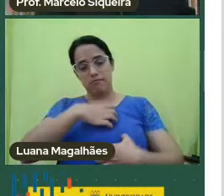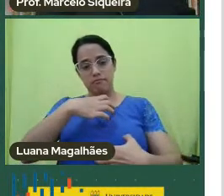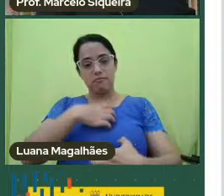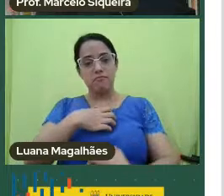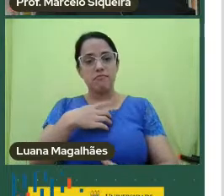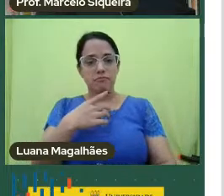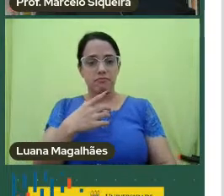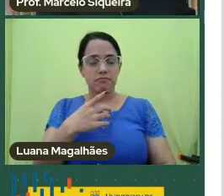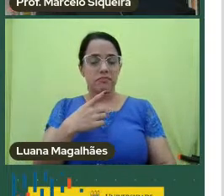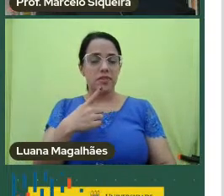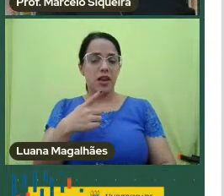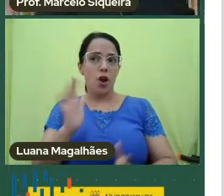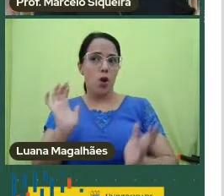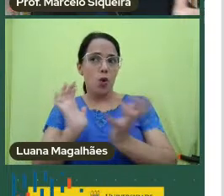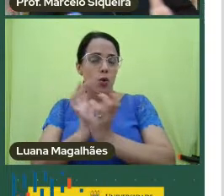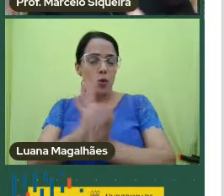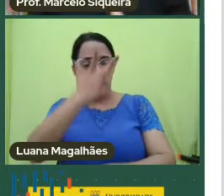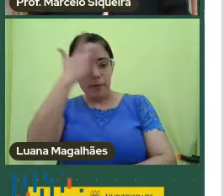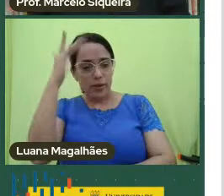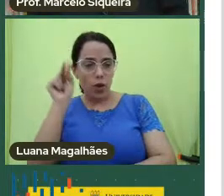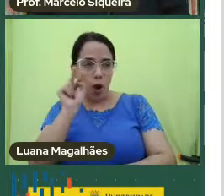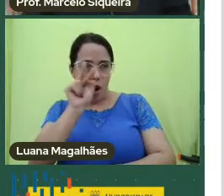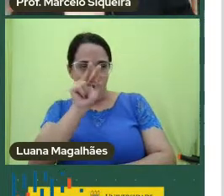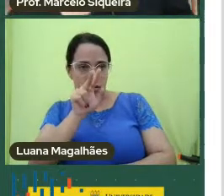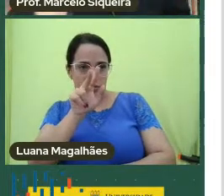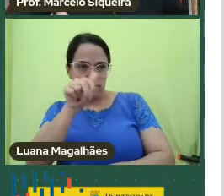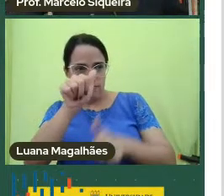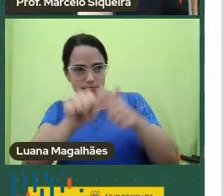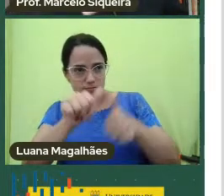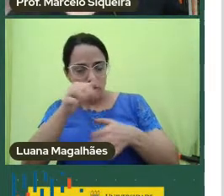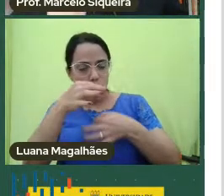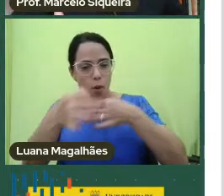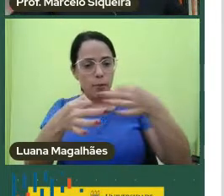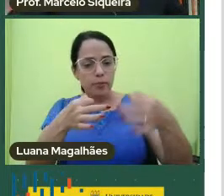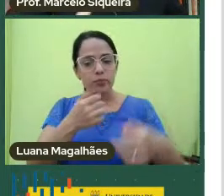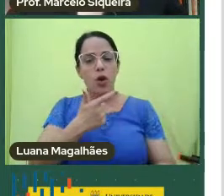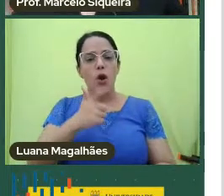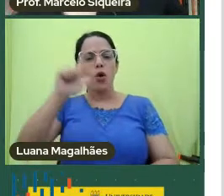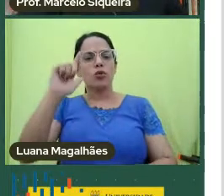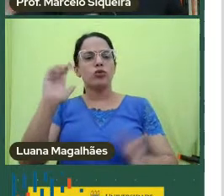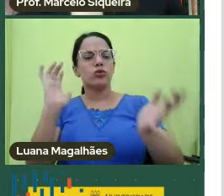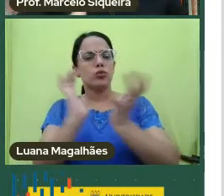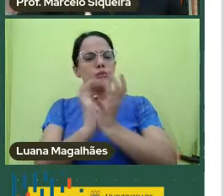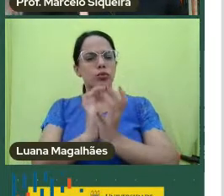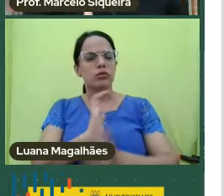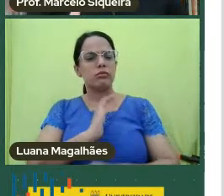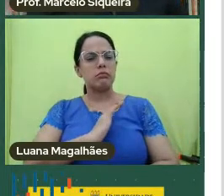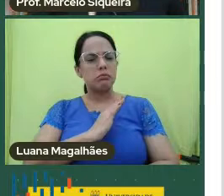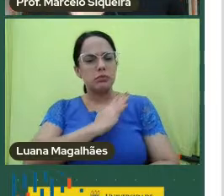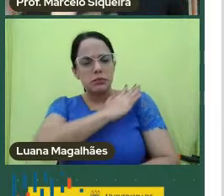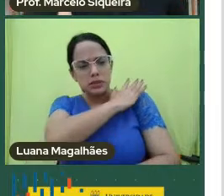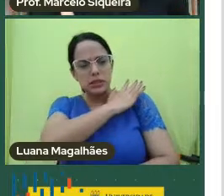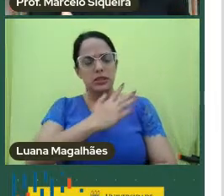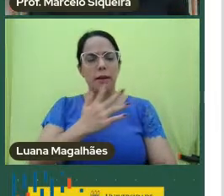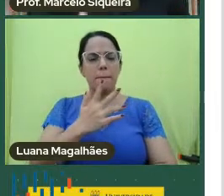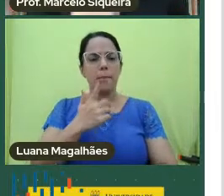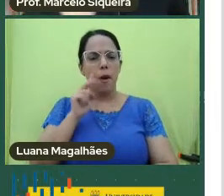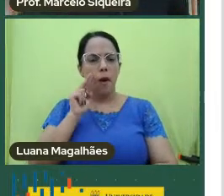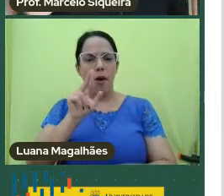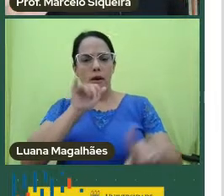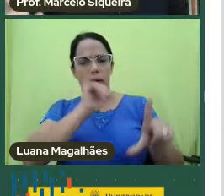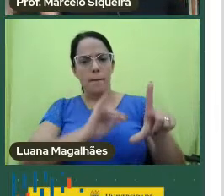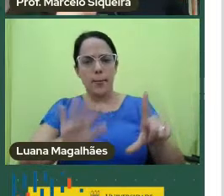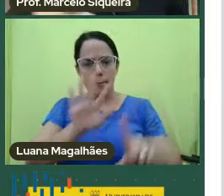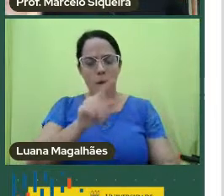né? De um grupo específico. Aí um outro grupo, dos militares, dos conservadores, né? Dos mais... olham para a imagem e